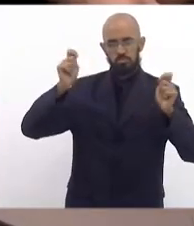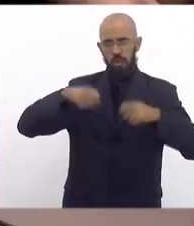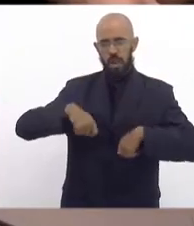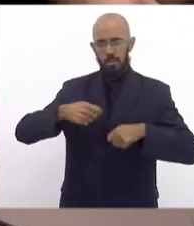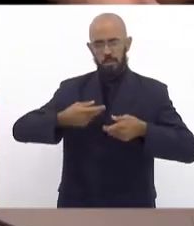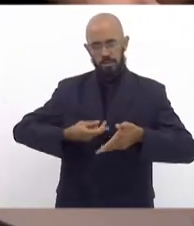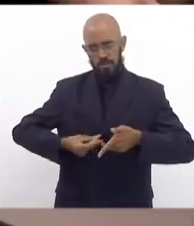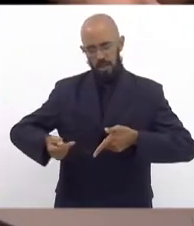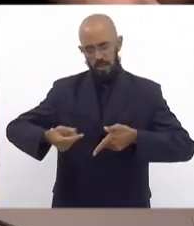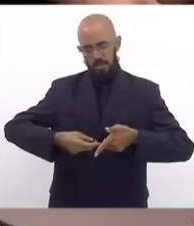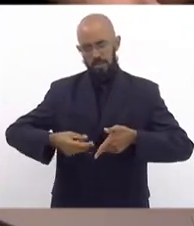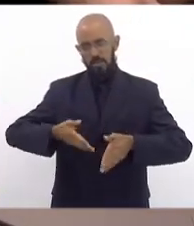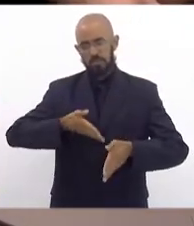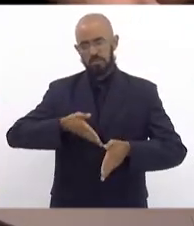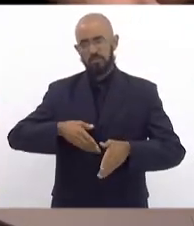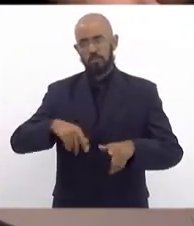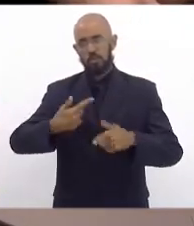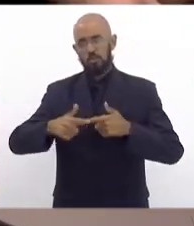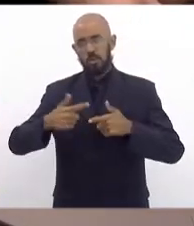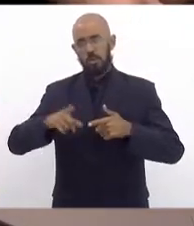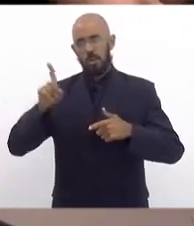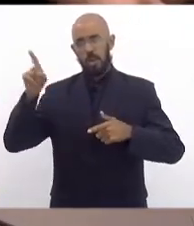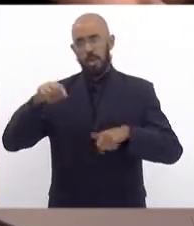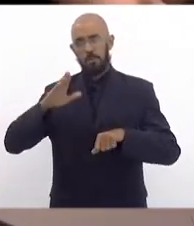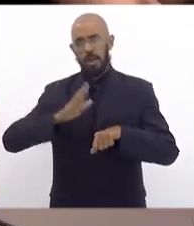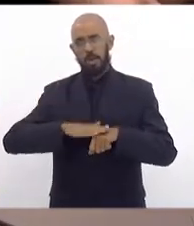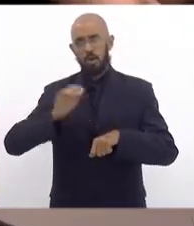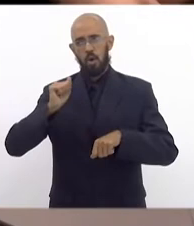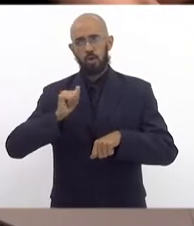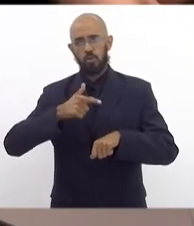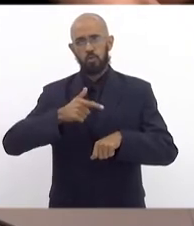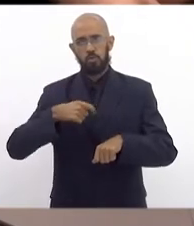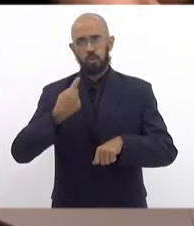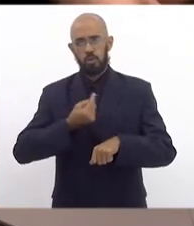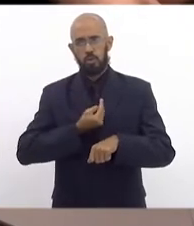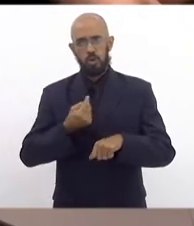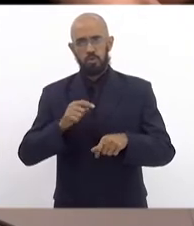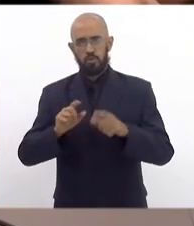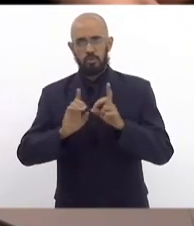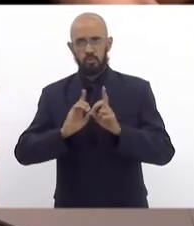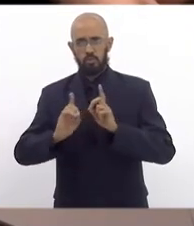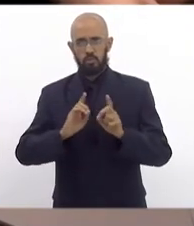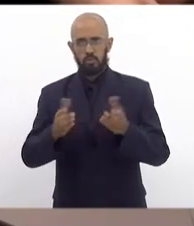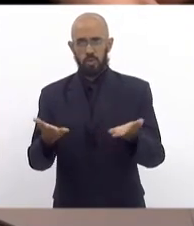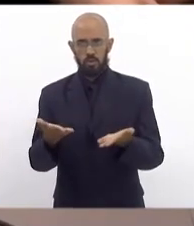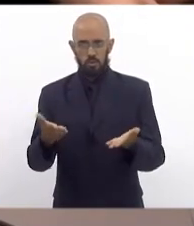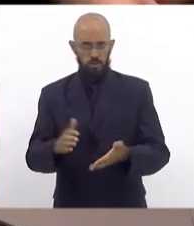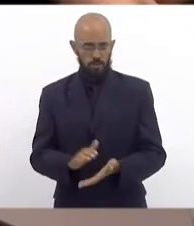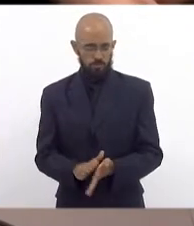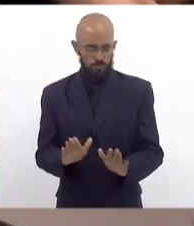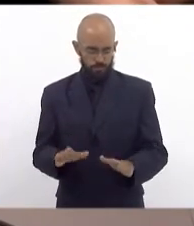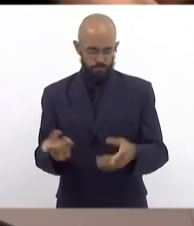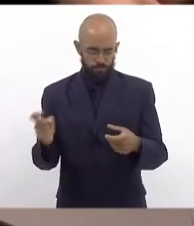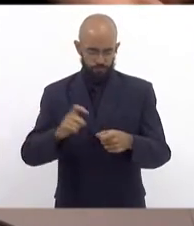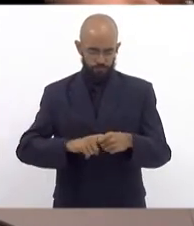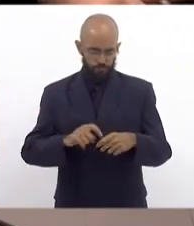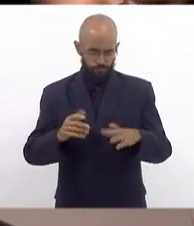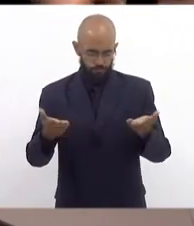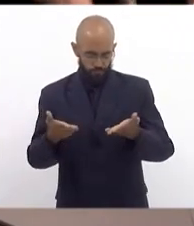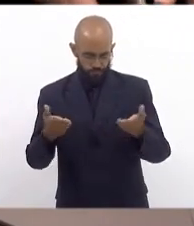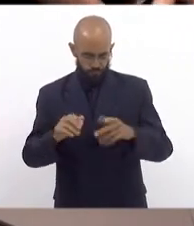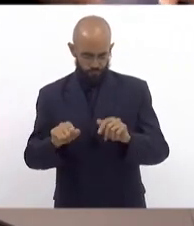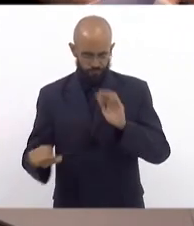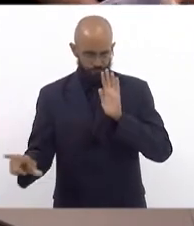então a gente tem que haver um problema muito maior do que isso aqui que a gente vai discutir Mas voltando aqui para parte da